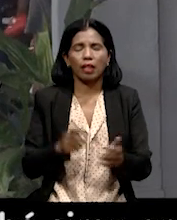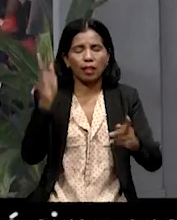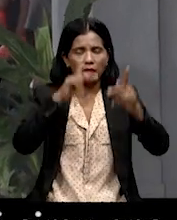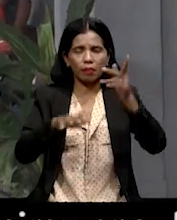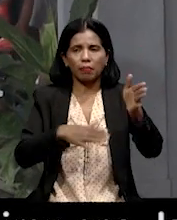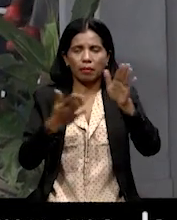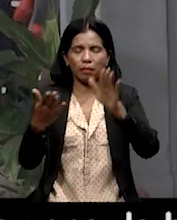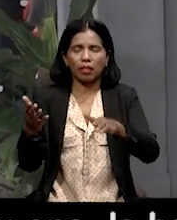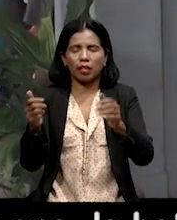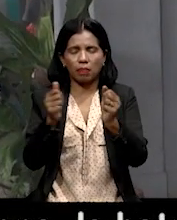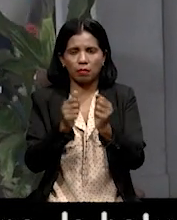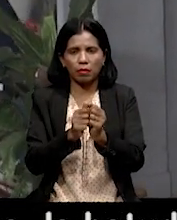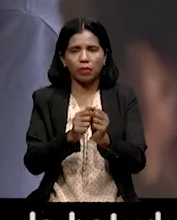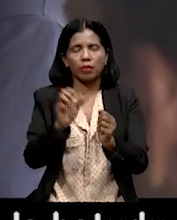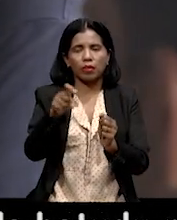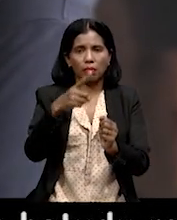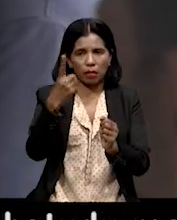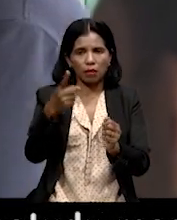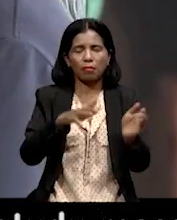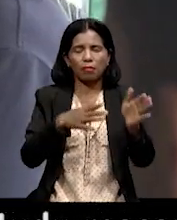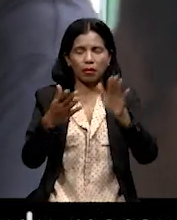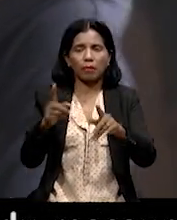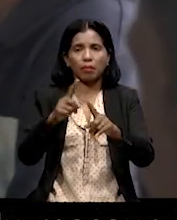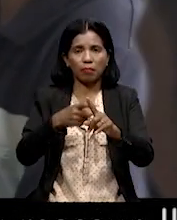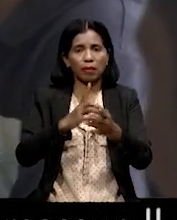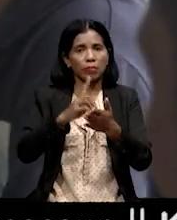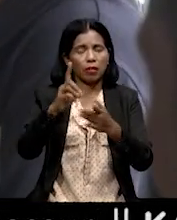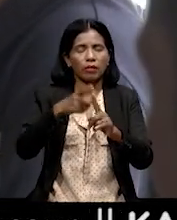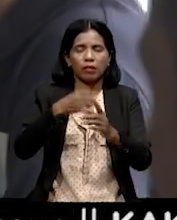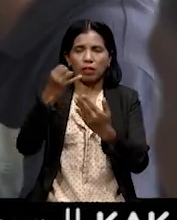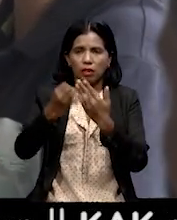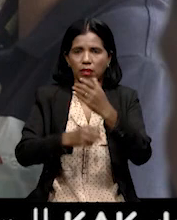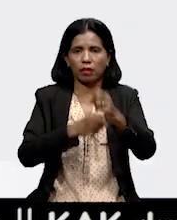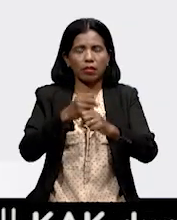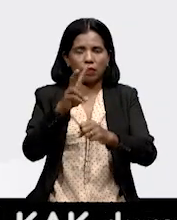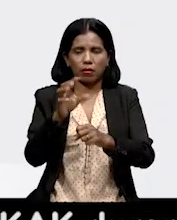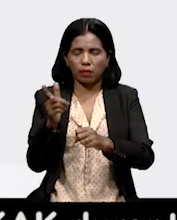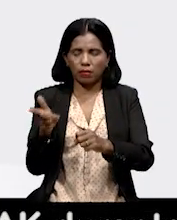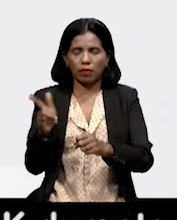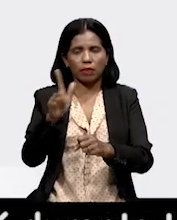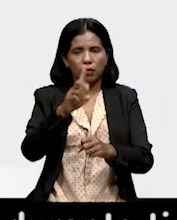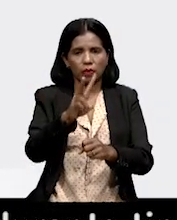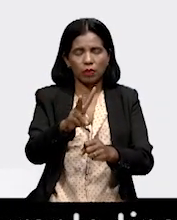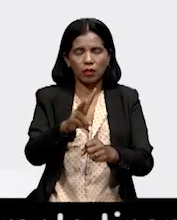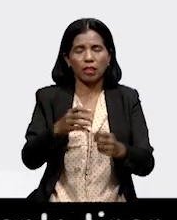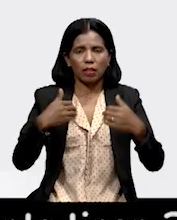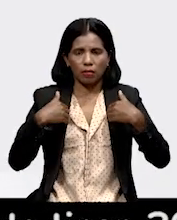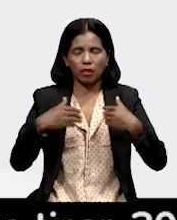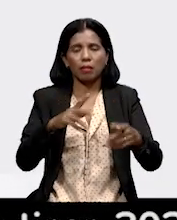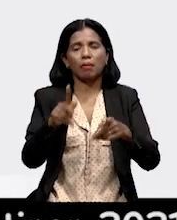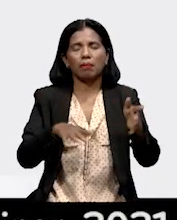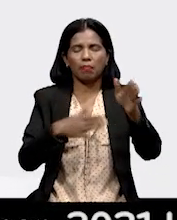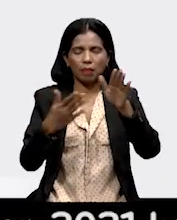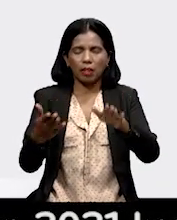Sin Ida, no e a primeira semana, fula em janeiro, tem em Ringrua, Rua Nura Singrua, e a ona óbito na em Ida, nebe relata Rússi município